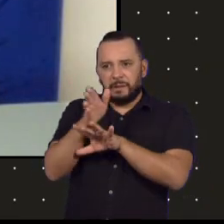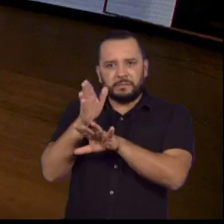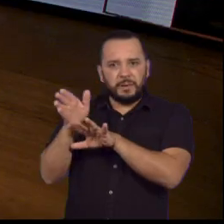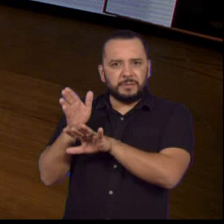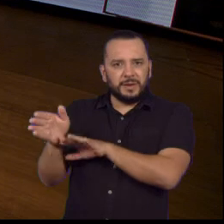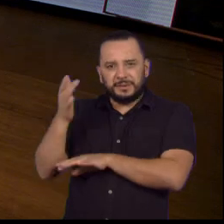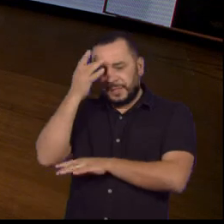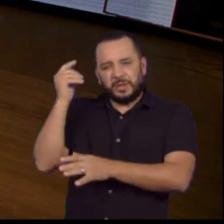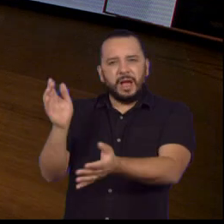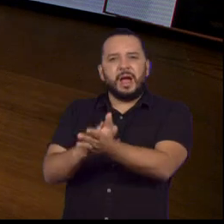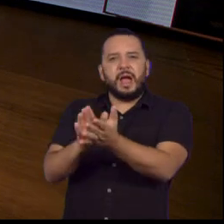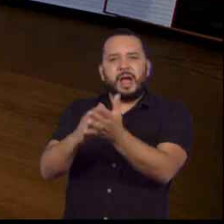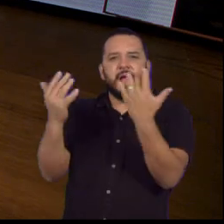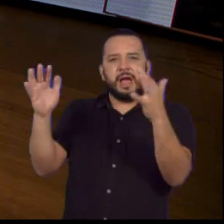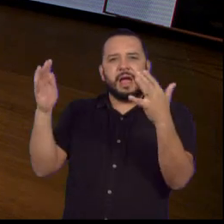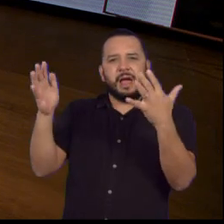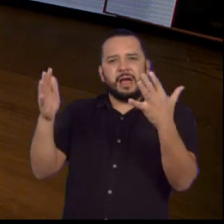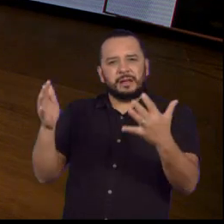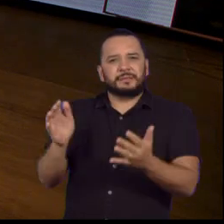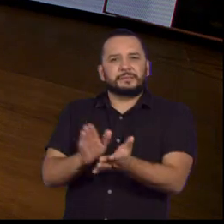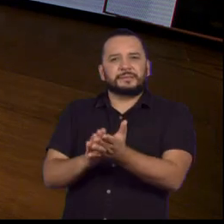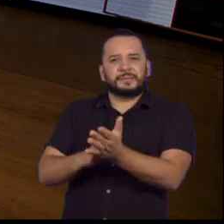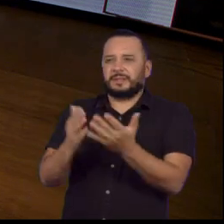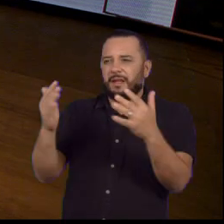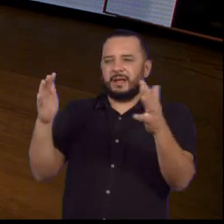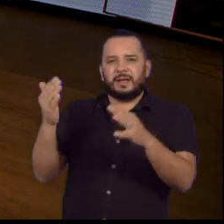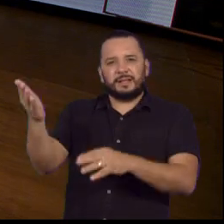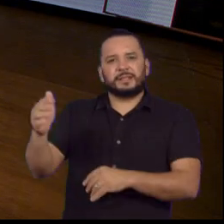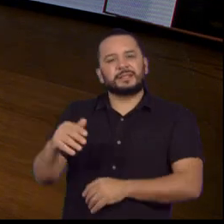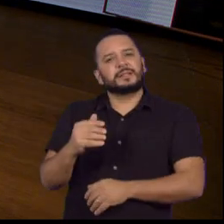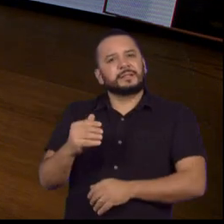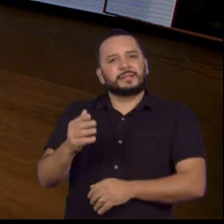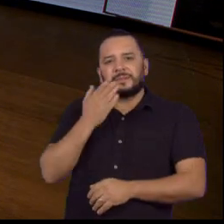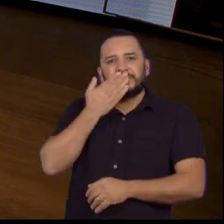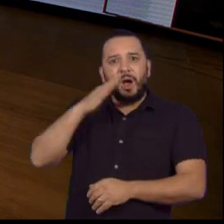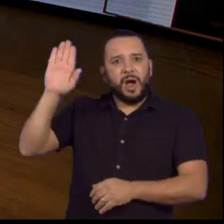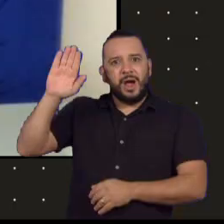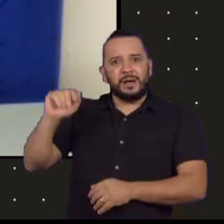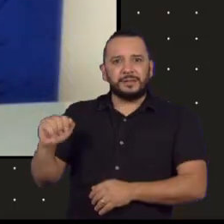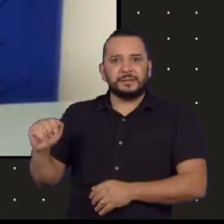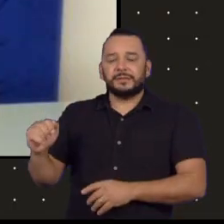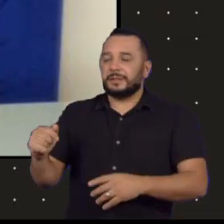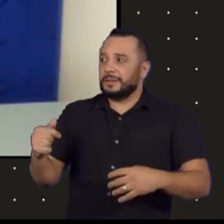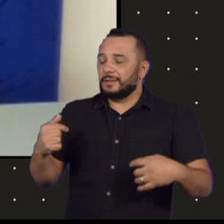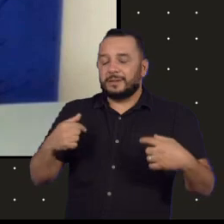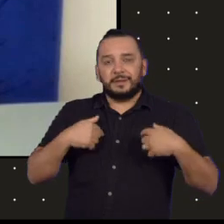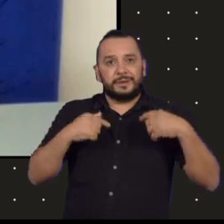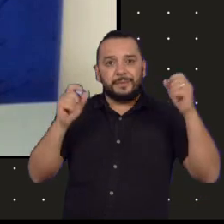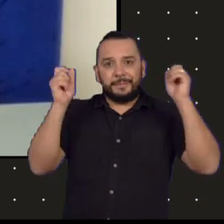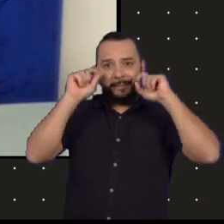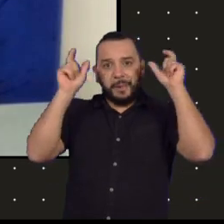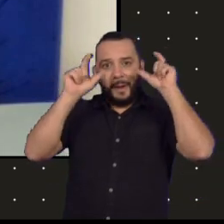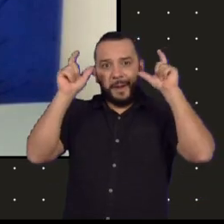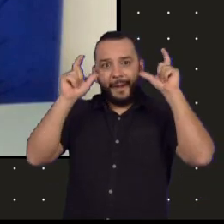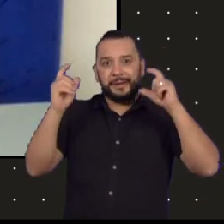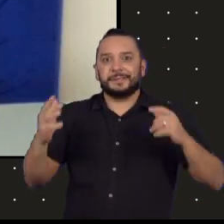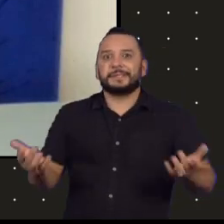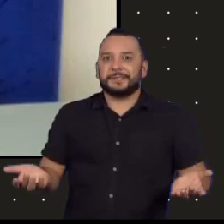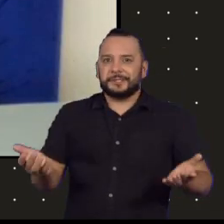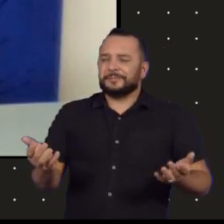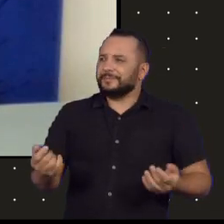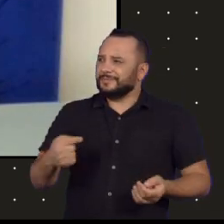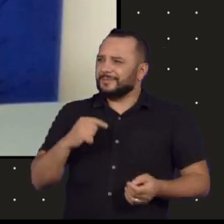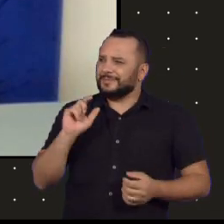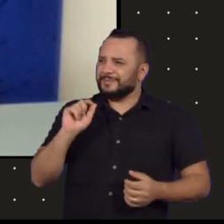pessoas aplaudiam, e aplaudiam de pé, para minha surpresa, que eu falei, eu fiquei... Eu me achava um... Falei assim, quem